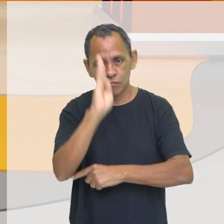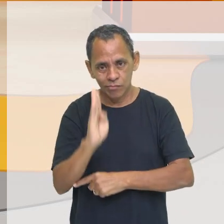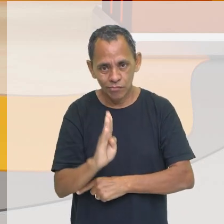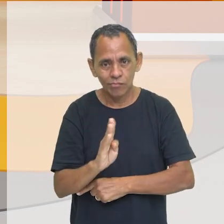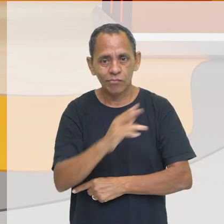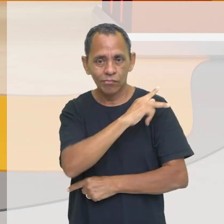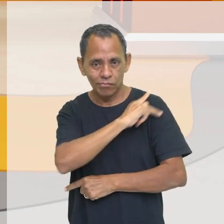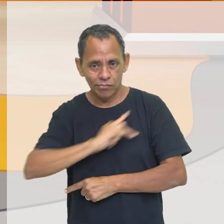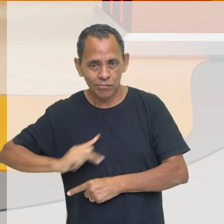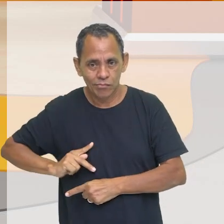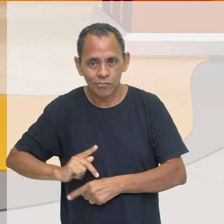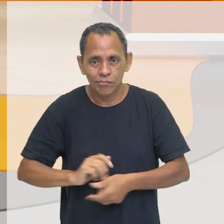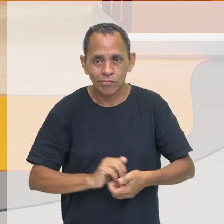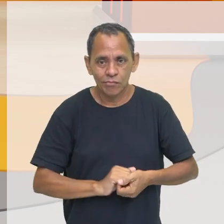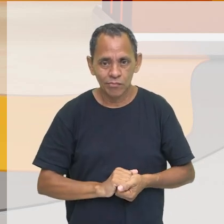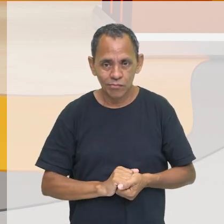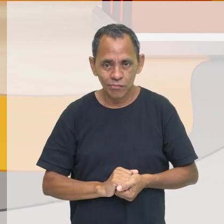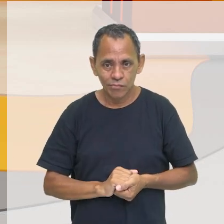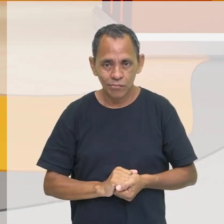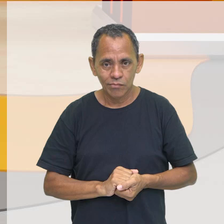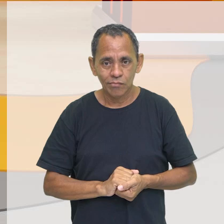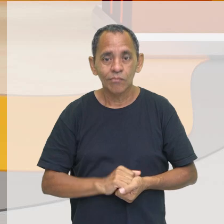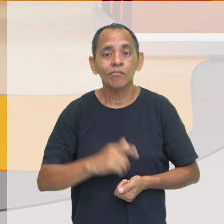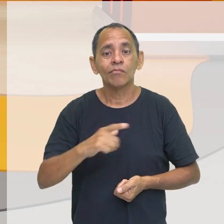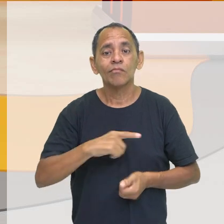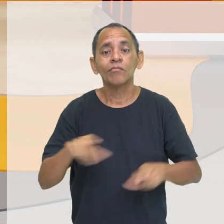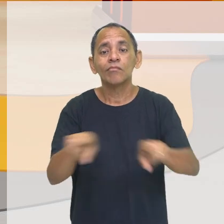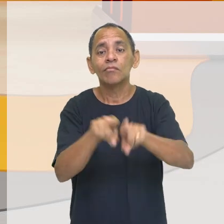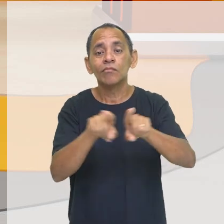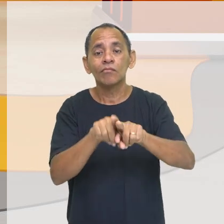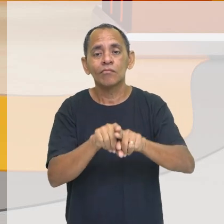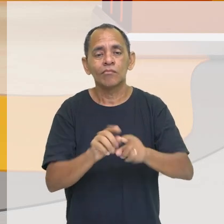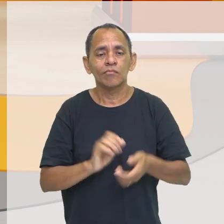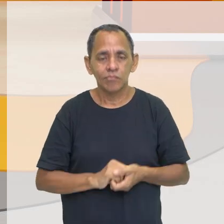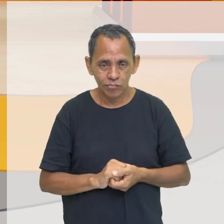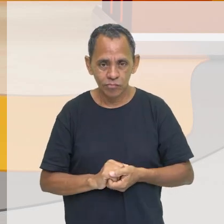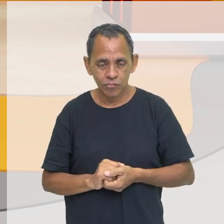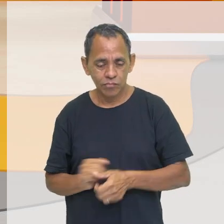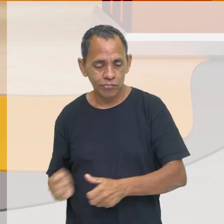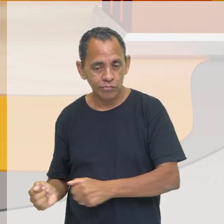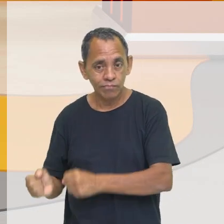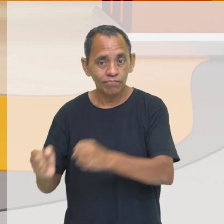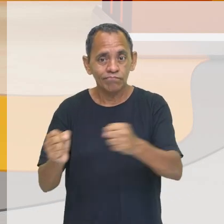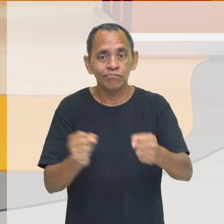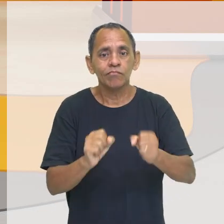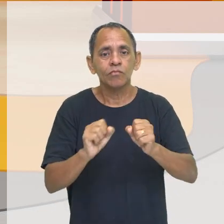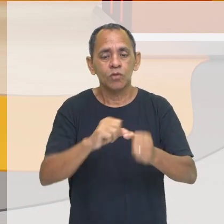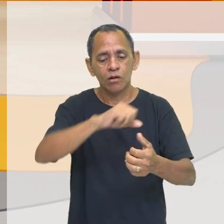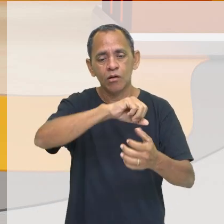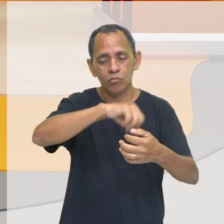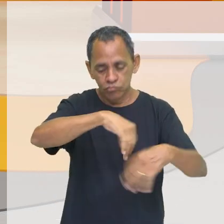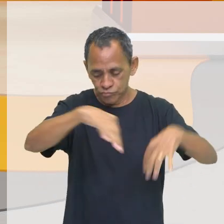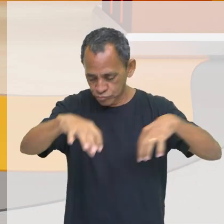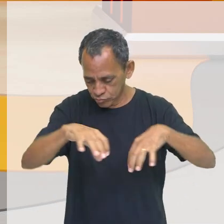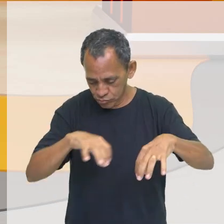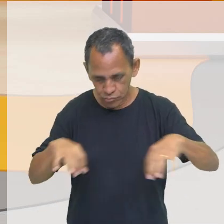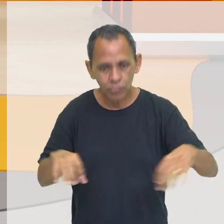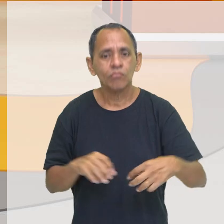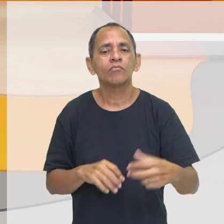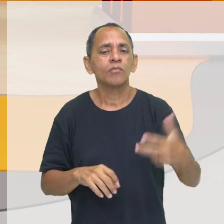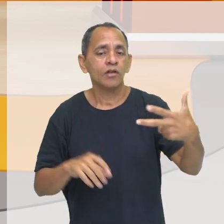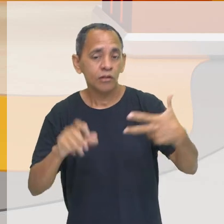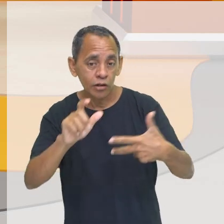neste momento vai ser o presidente. Haverá também a separação dos poderes em